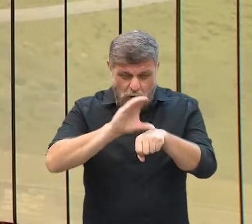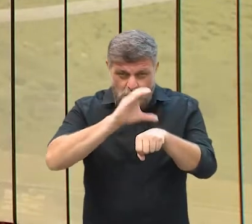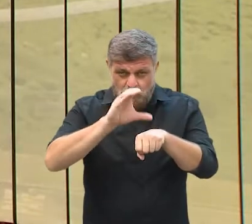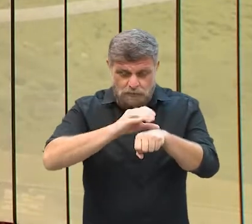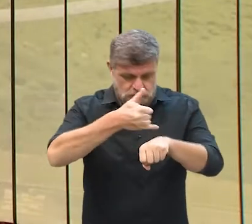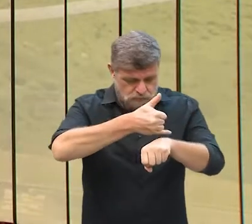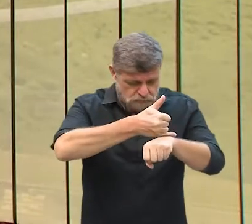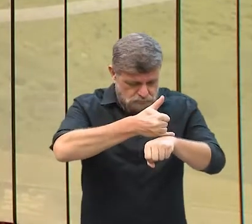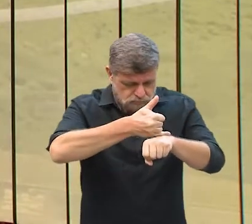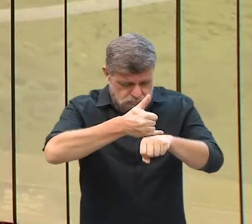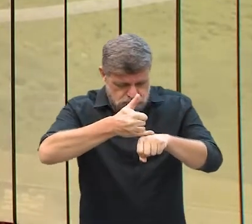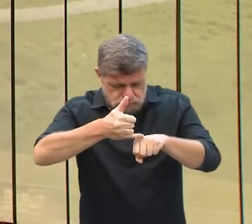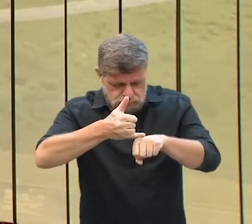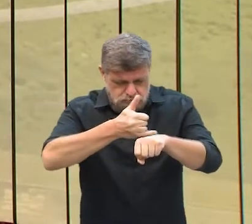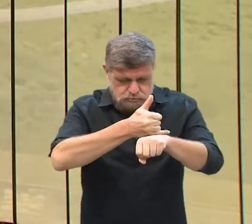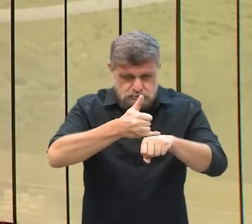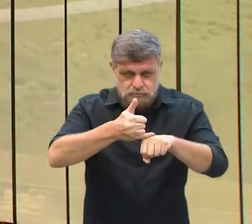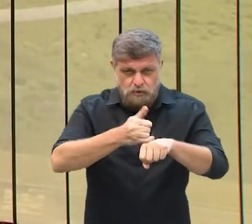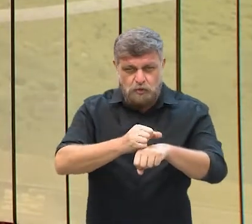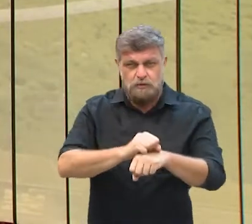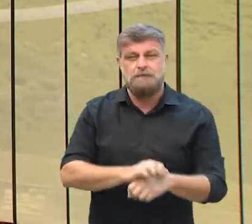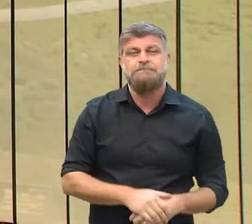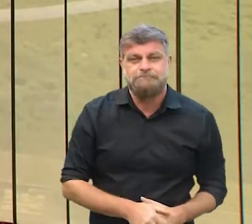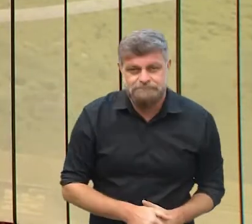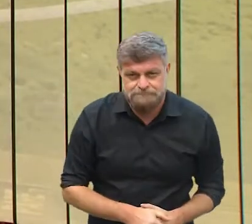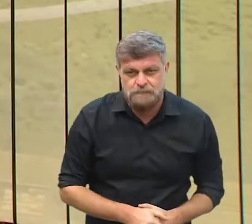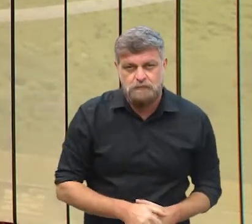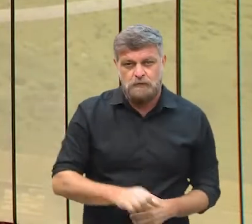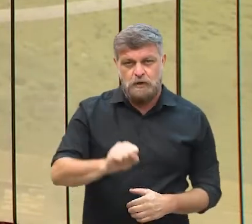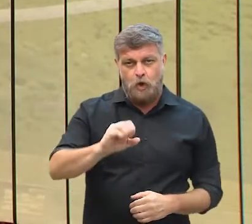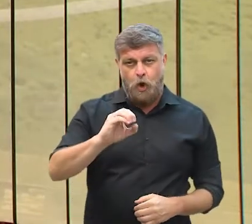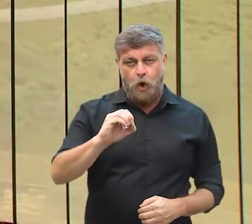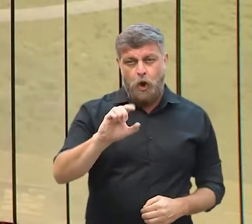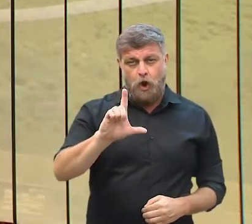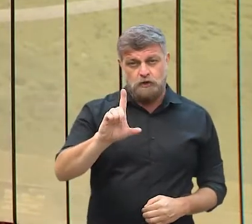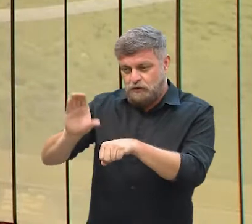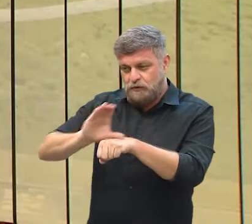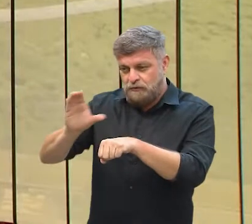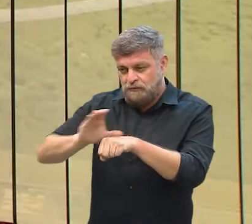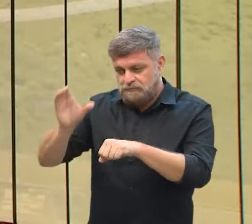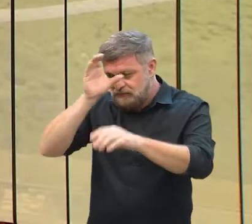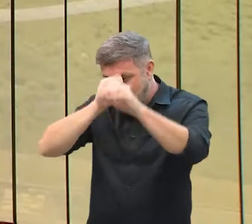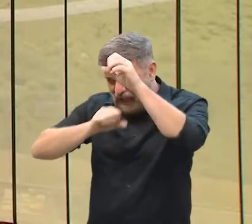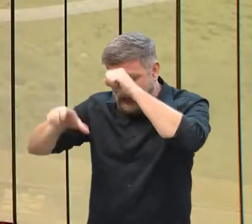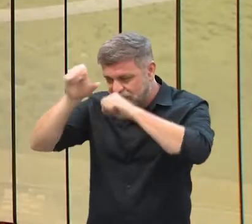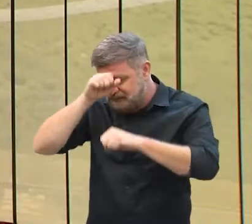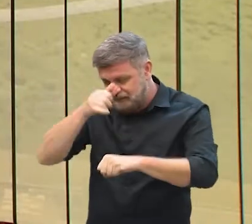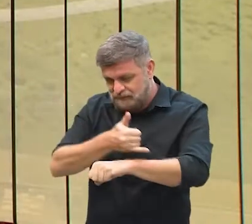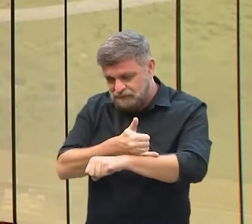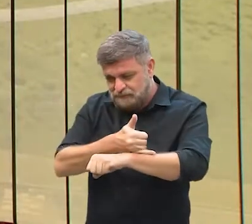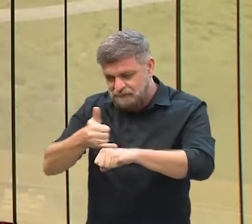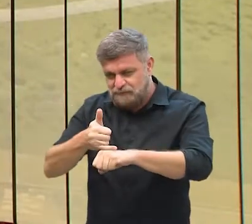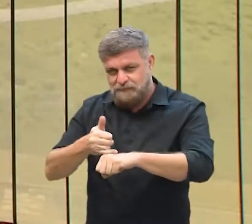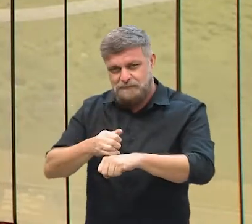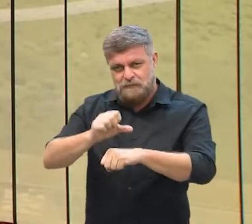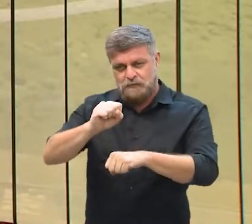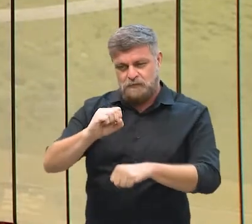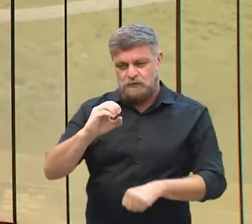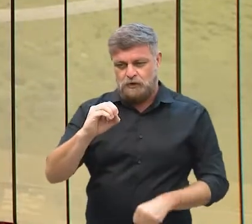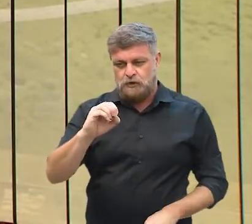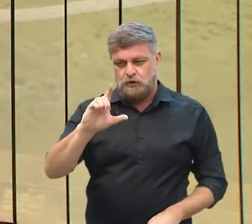muito apertado. Então eu aluguei uma casa e fui morar. Fui, como se dizia na época,